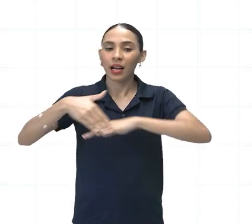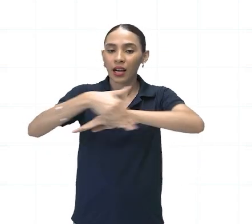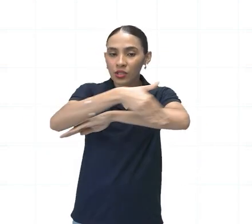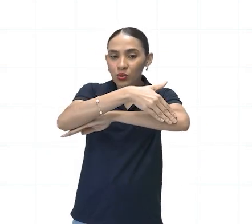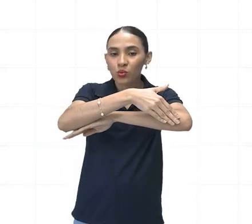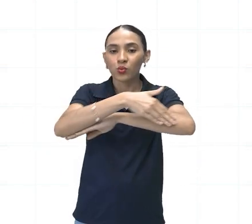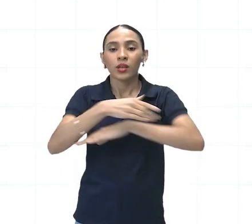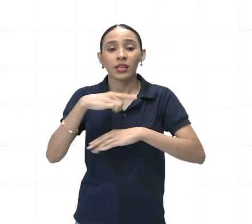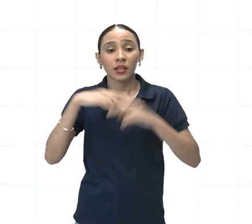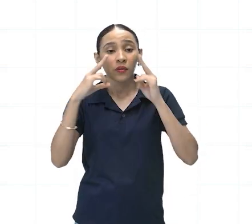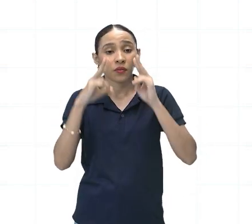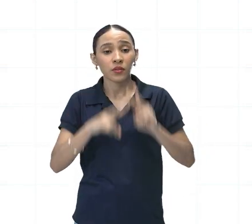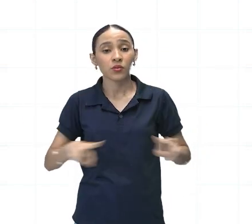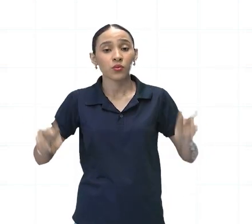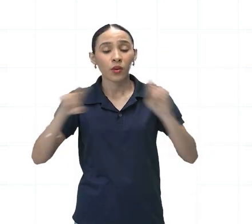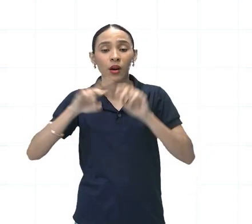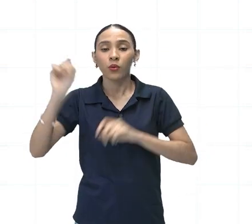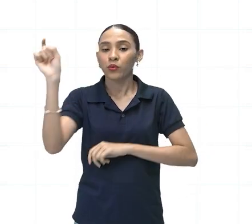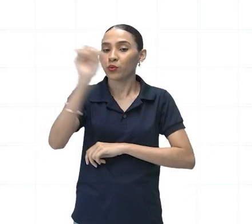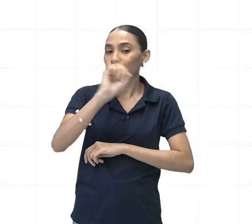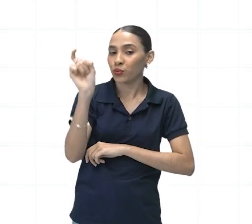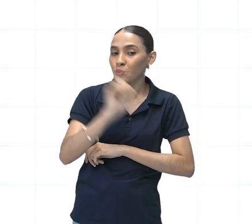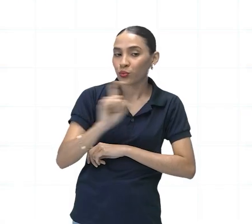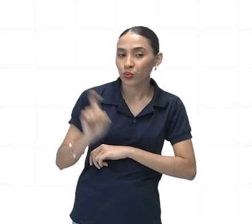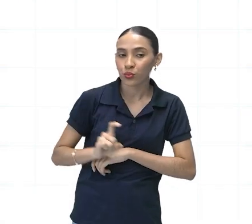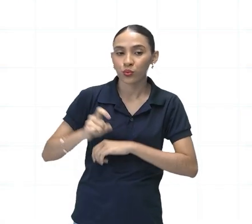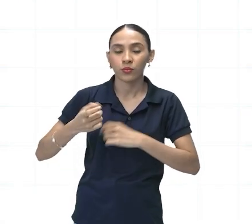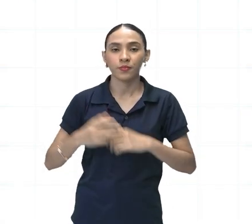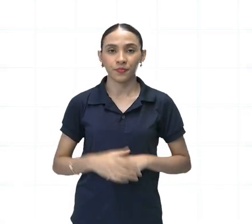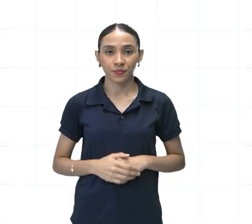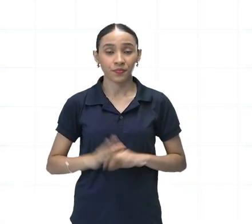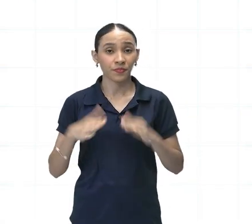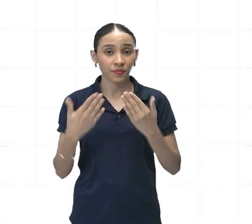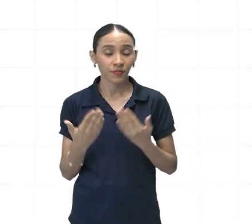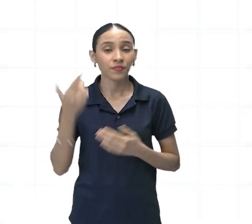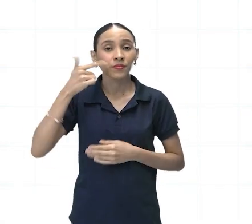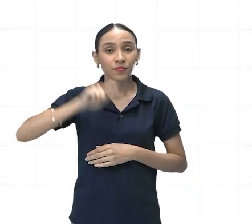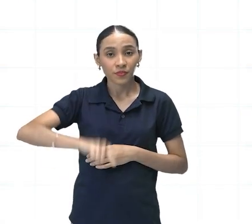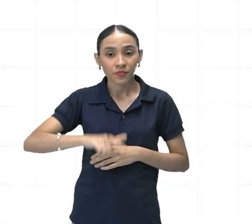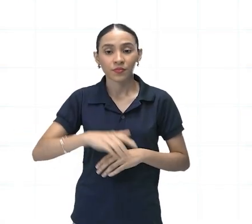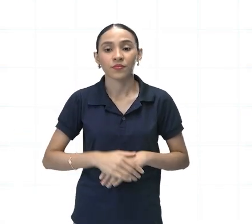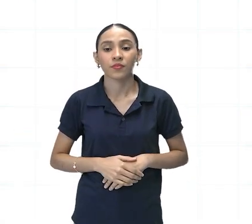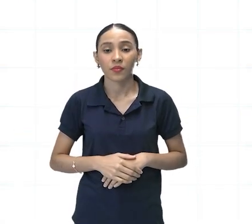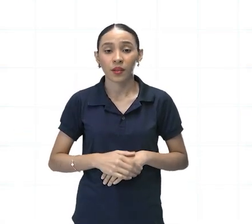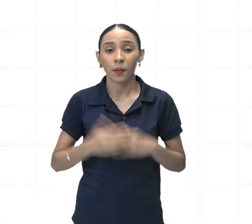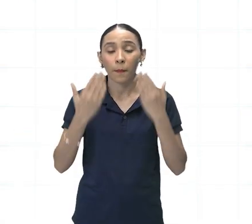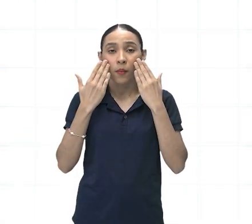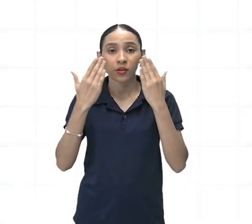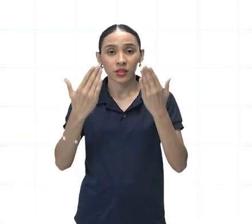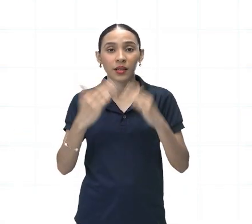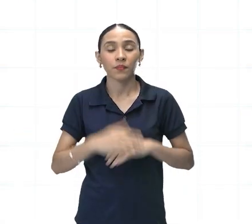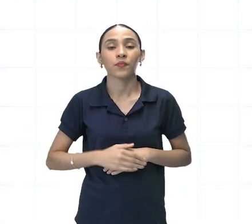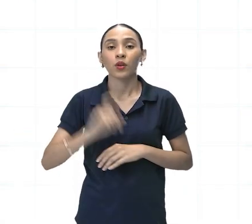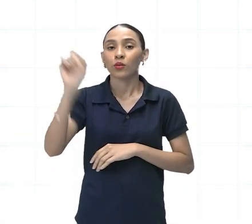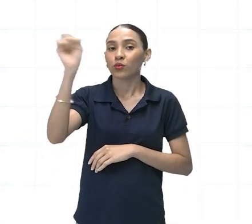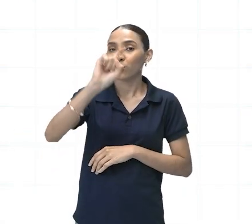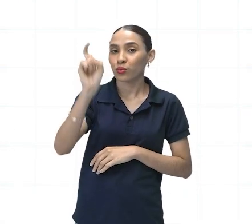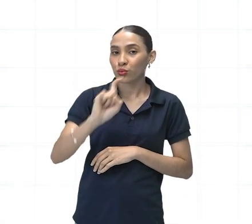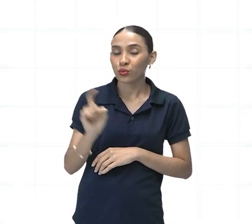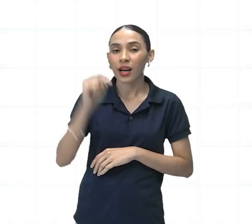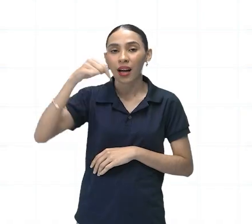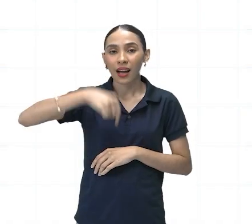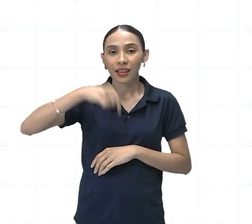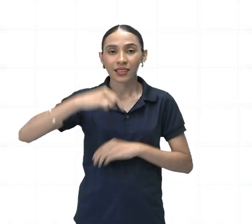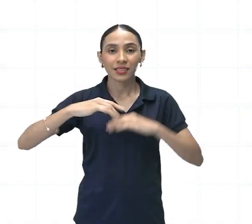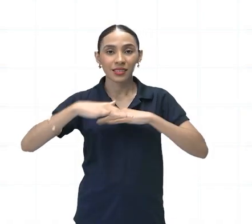onde temos um visual cheio de grafites nas paredes das grandes cidades. E, mais uma vez, vamos mostrar um grafite